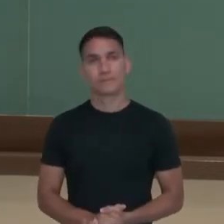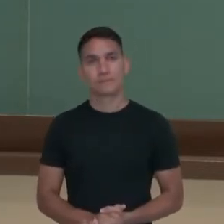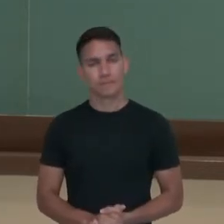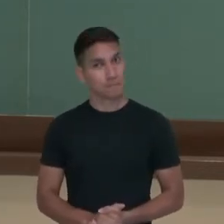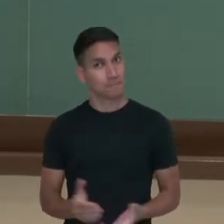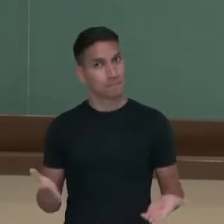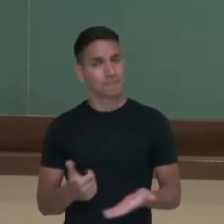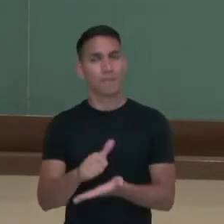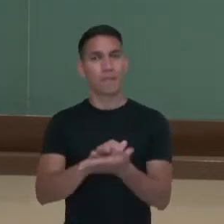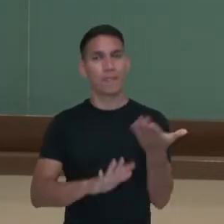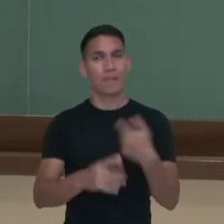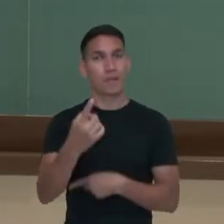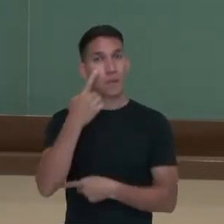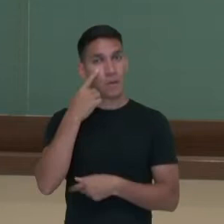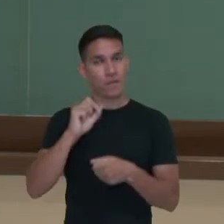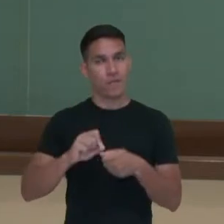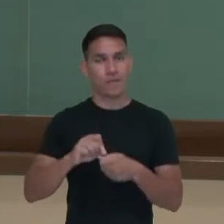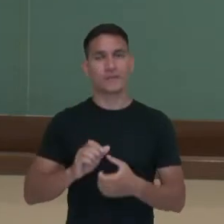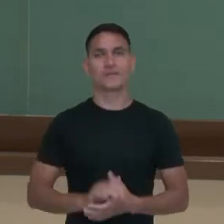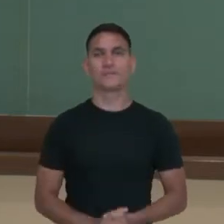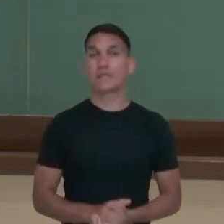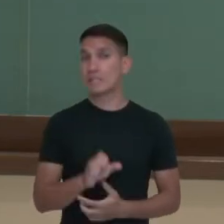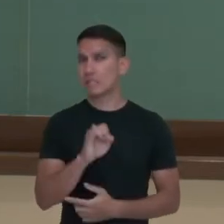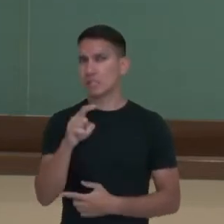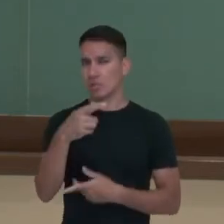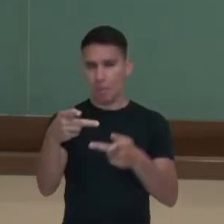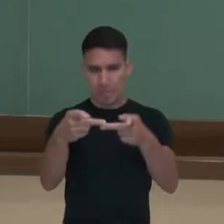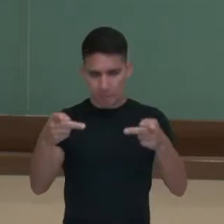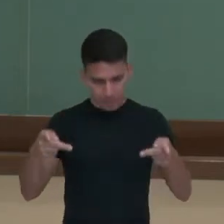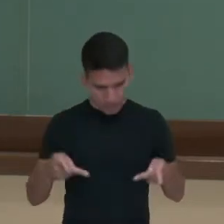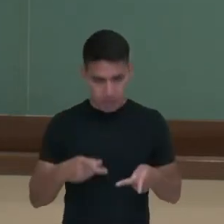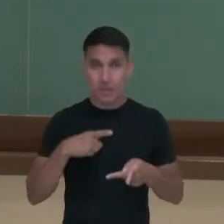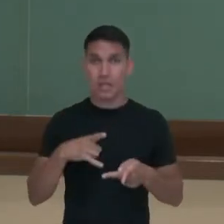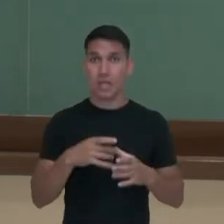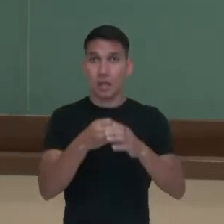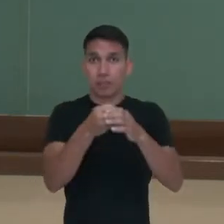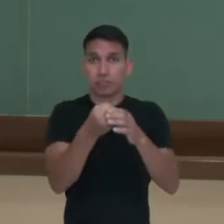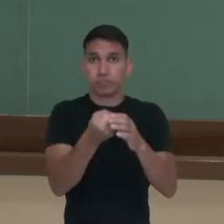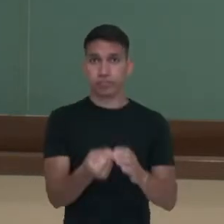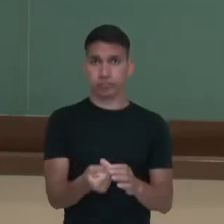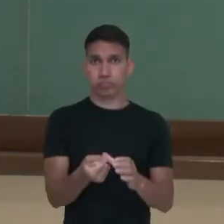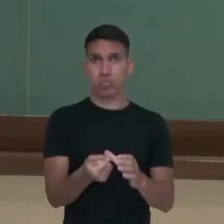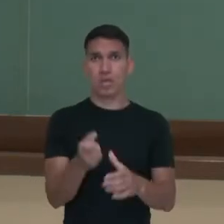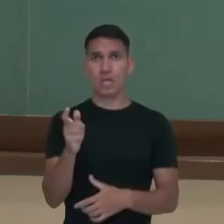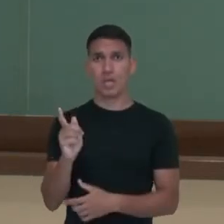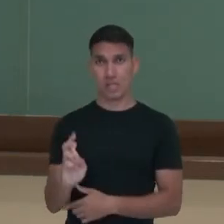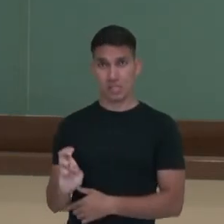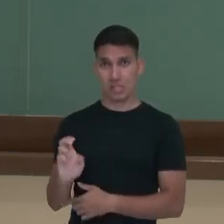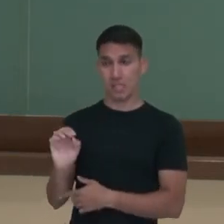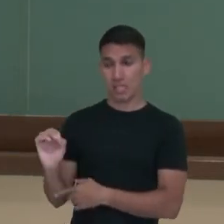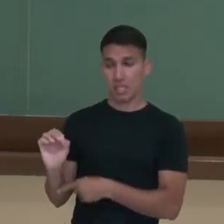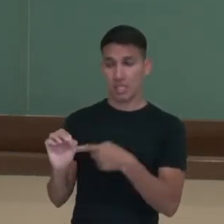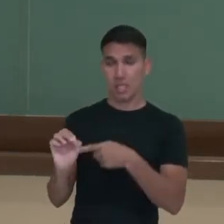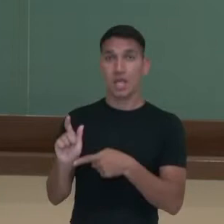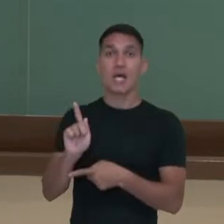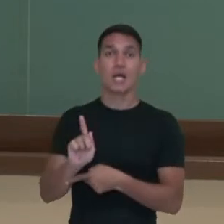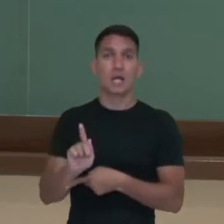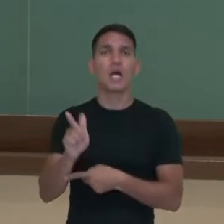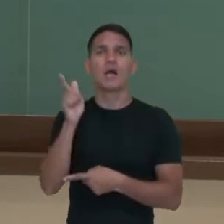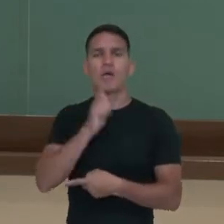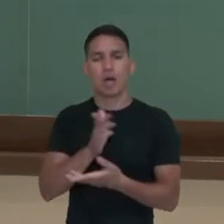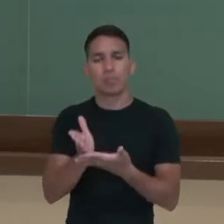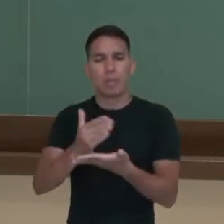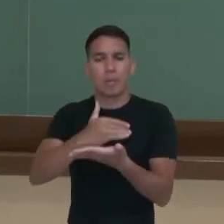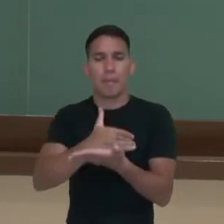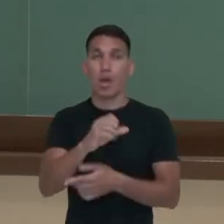Vamos para a atividade 1 agora? Olha só. Se uma pizza possui massa de 500 gramas e a dividimos em 8 partes